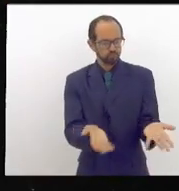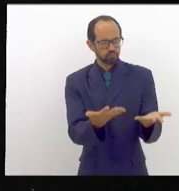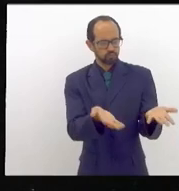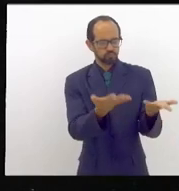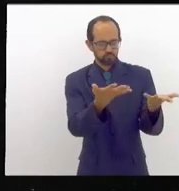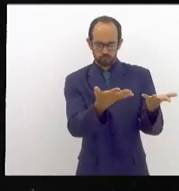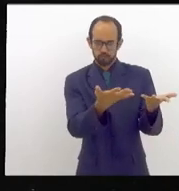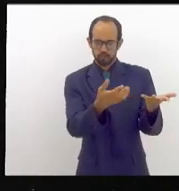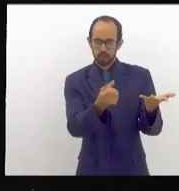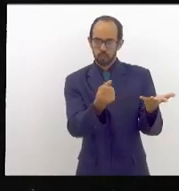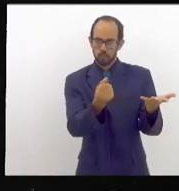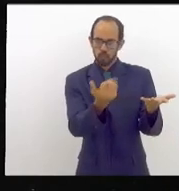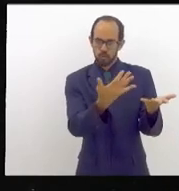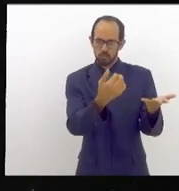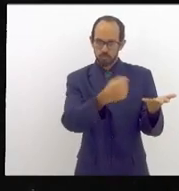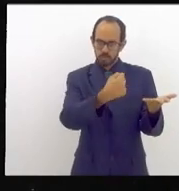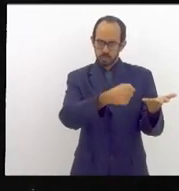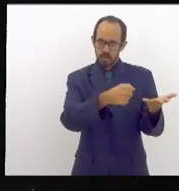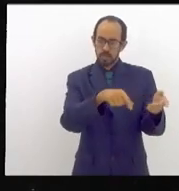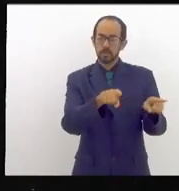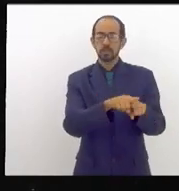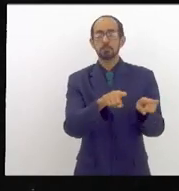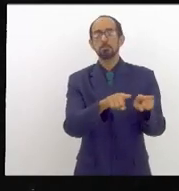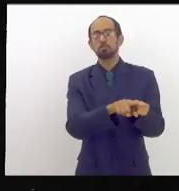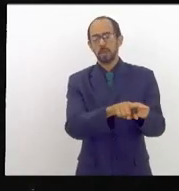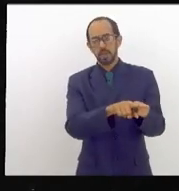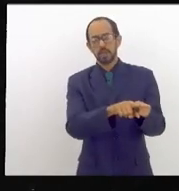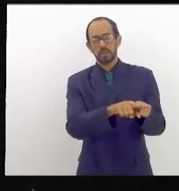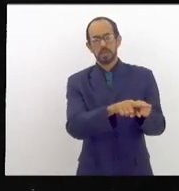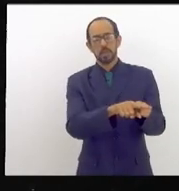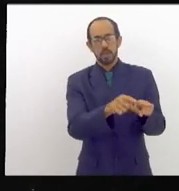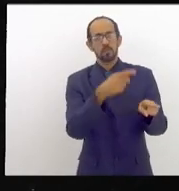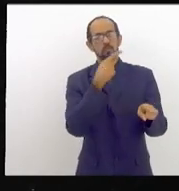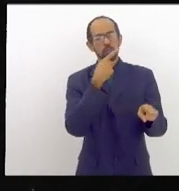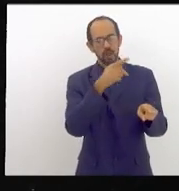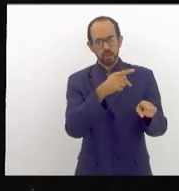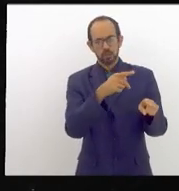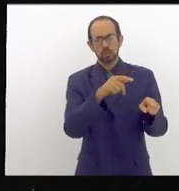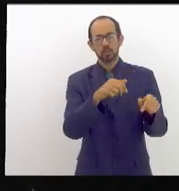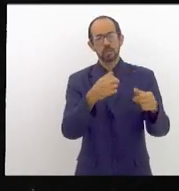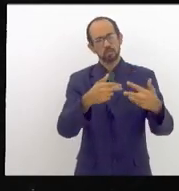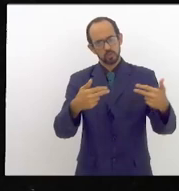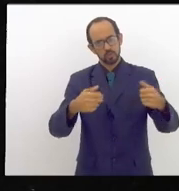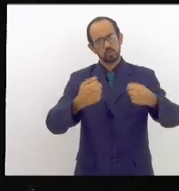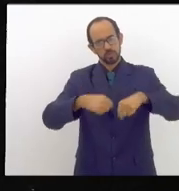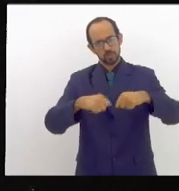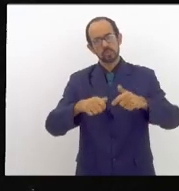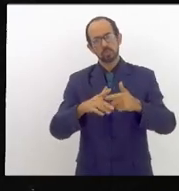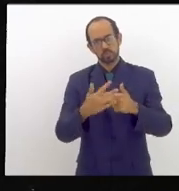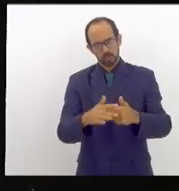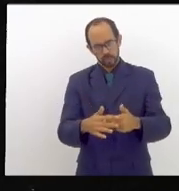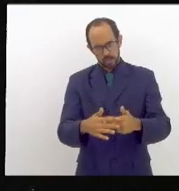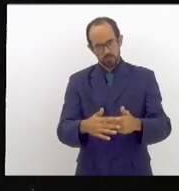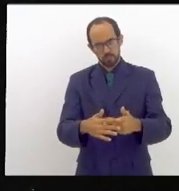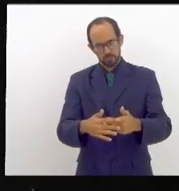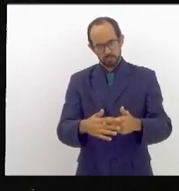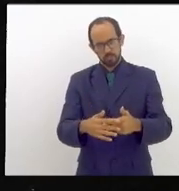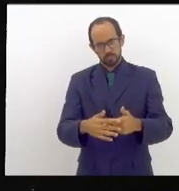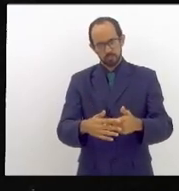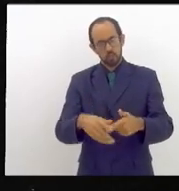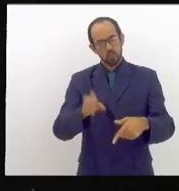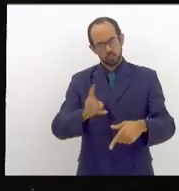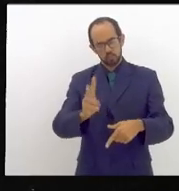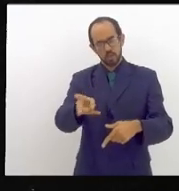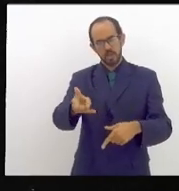e fazendo críticas construtivas quando precisar fazer continuarei sendo uma